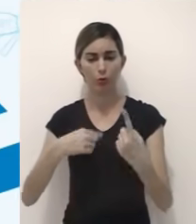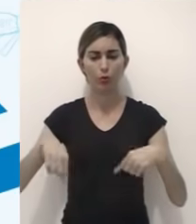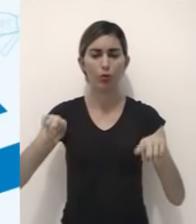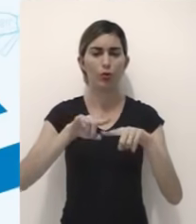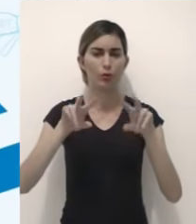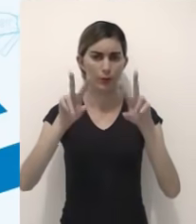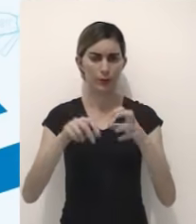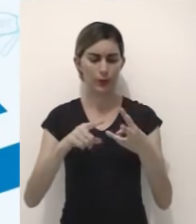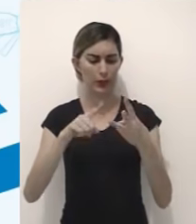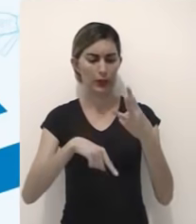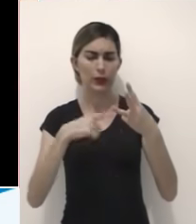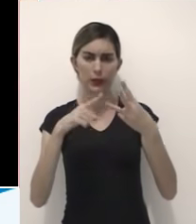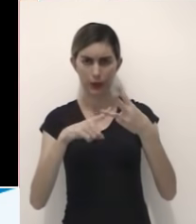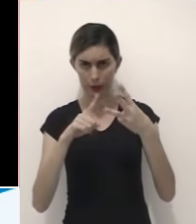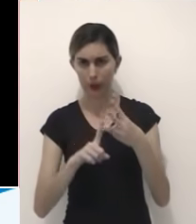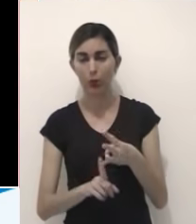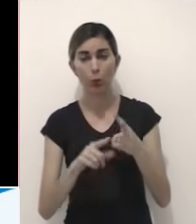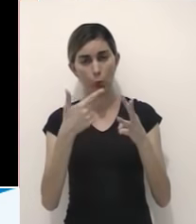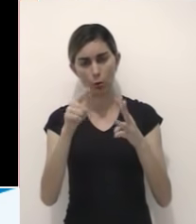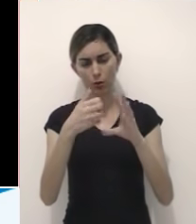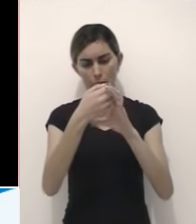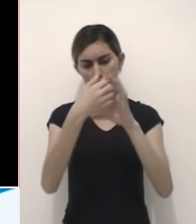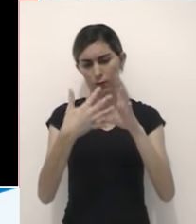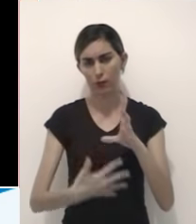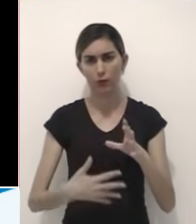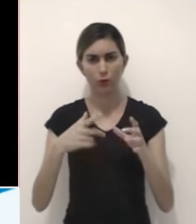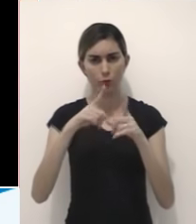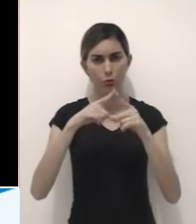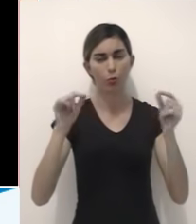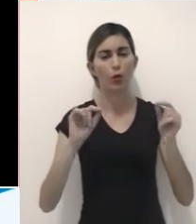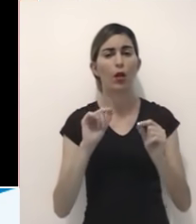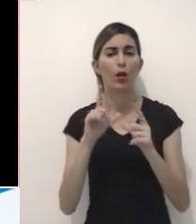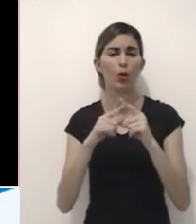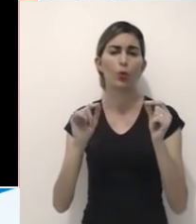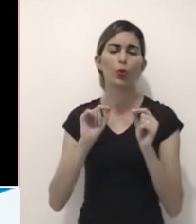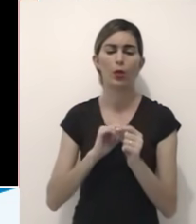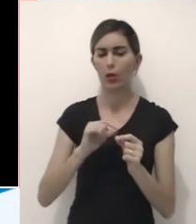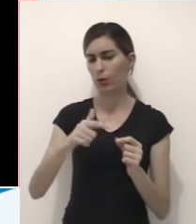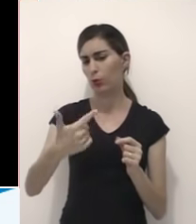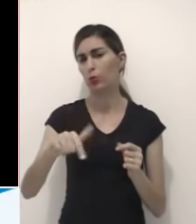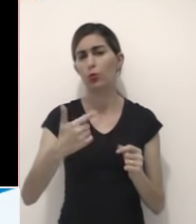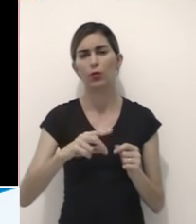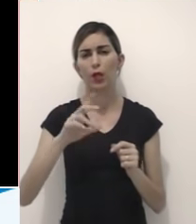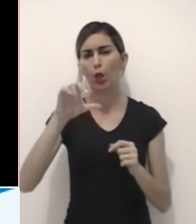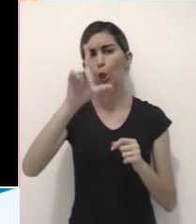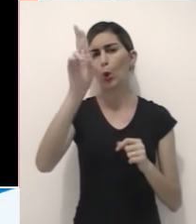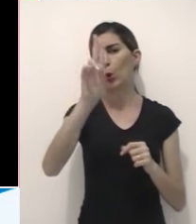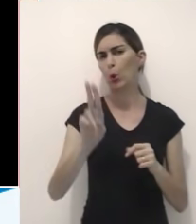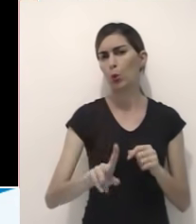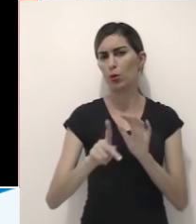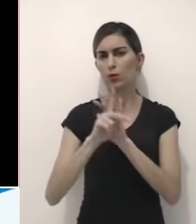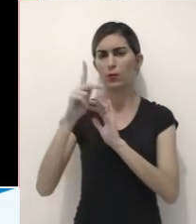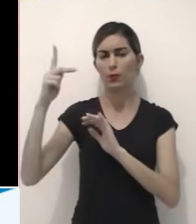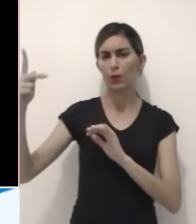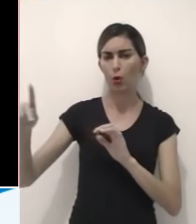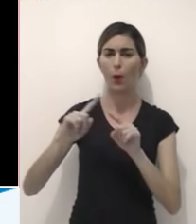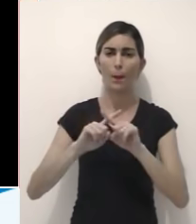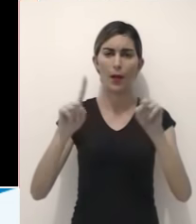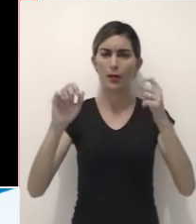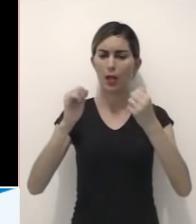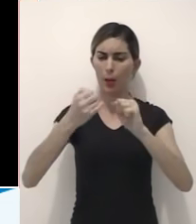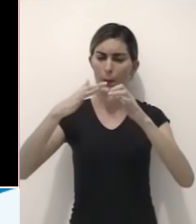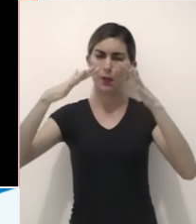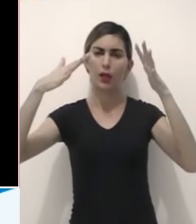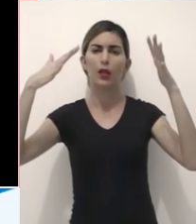Continuando, o nosso tópico 3, outra característica da Lua é que a Lua ela não tem luz própria,